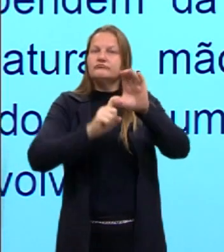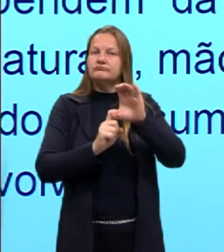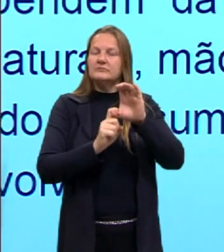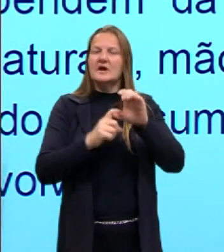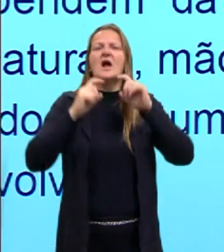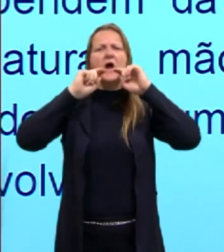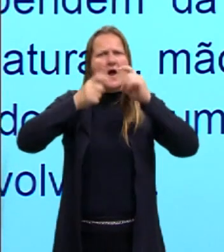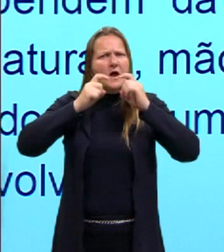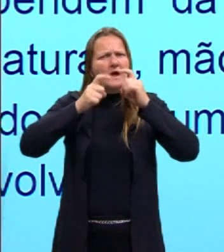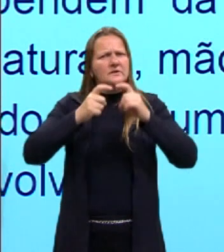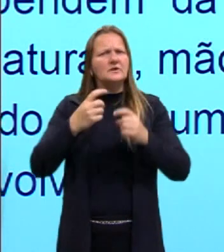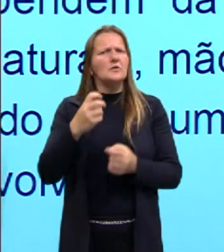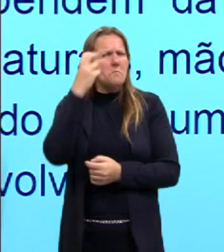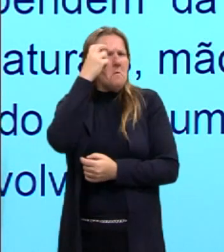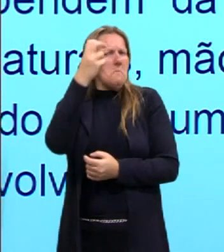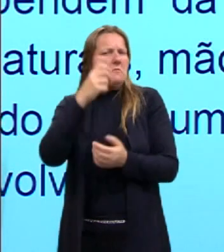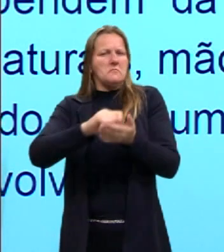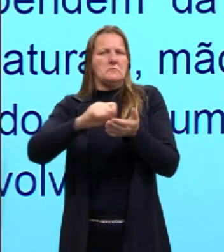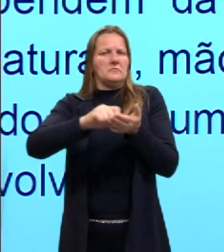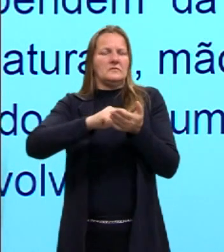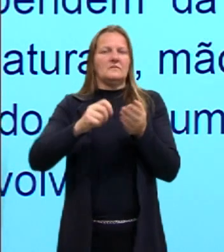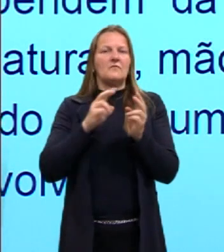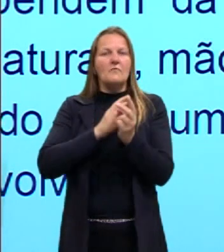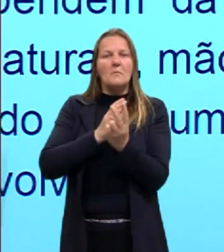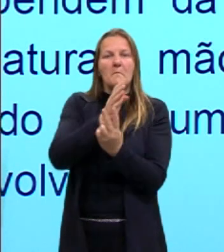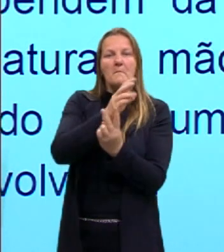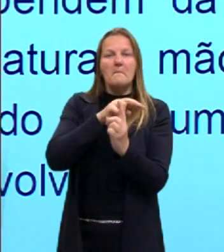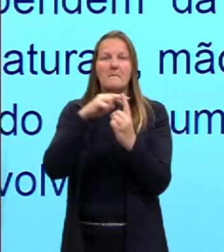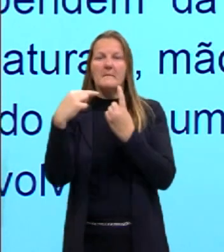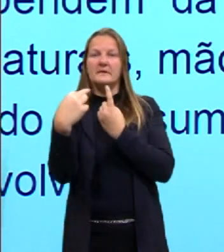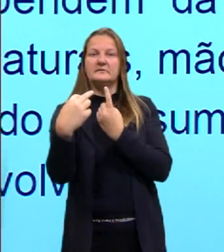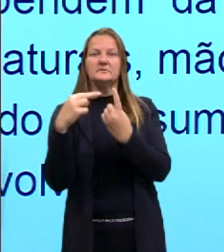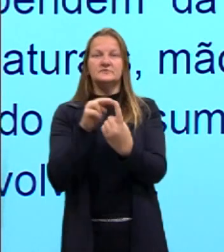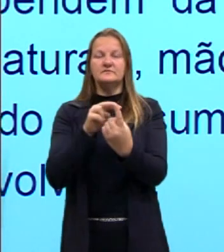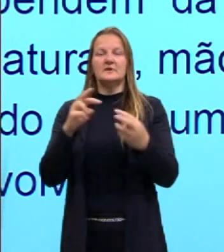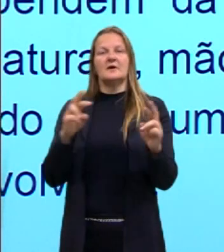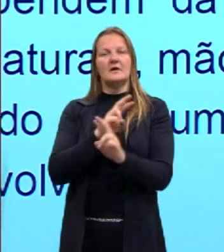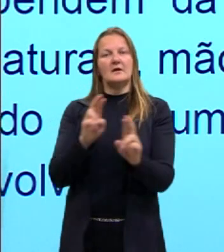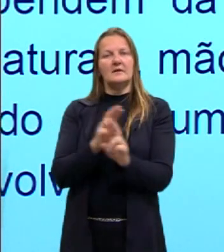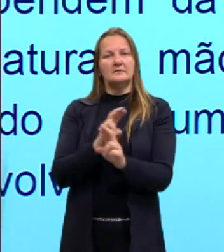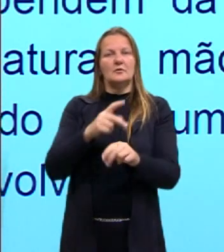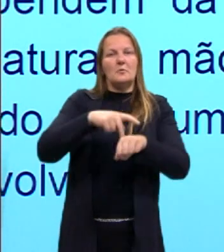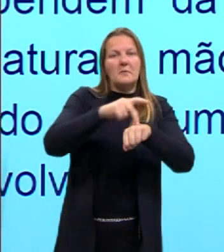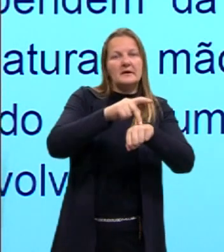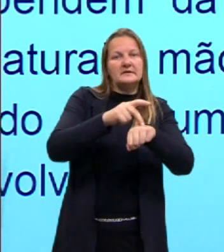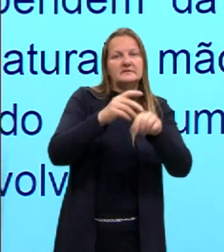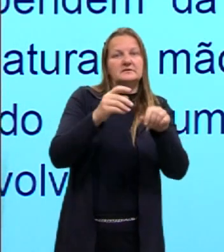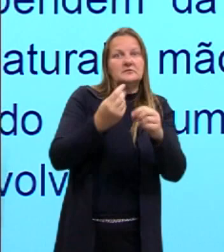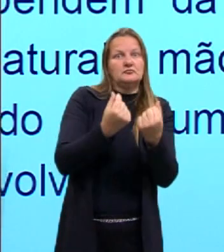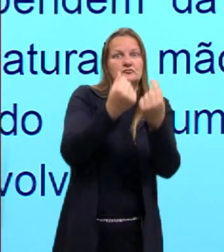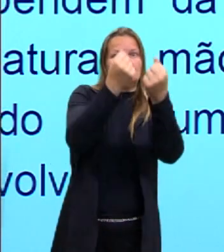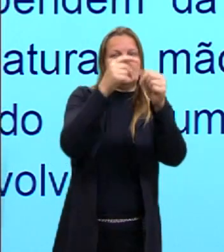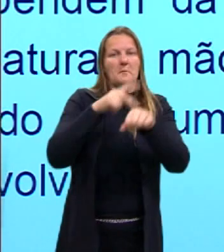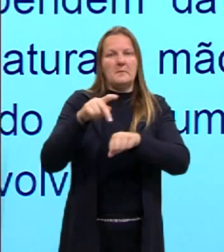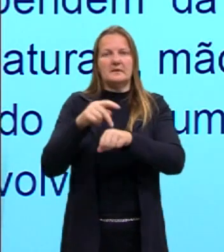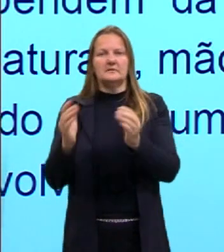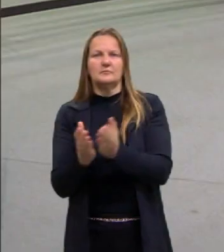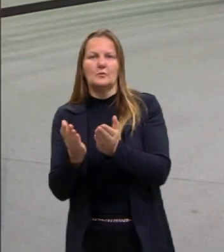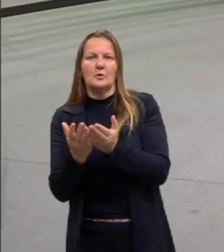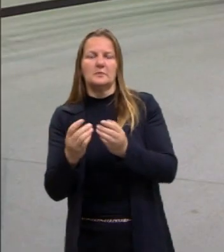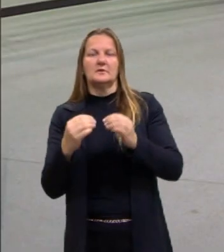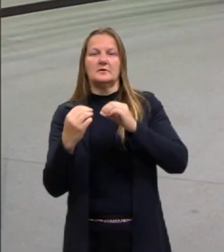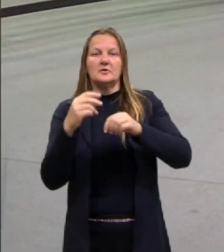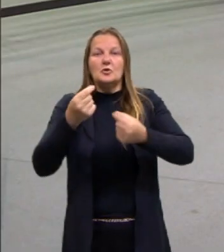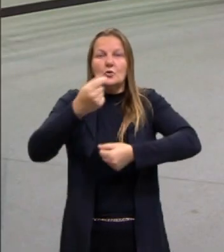intelectuais então né que tem uma outra visão dessa teoria e dessa relação dos países na economia mundial